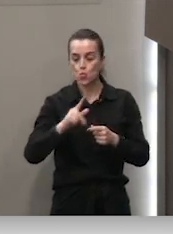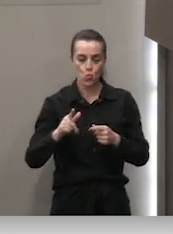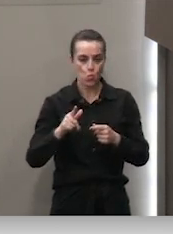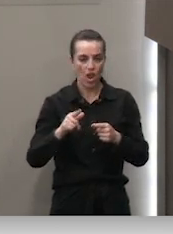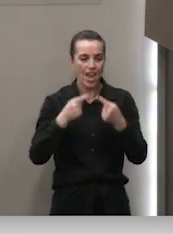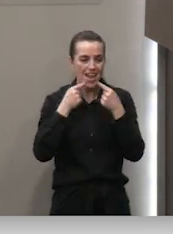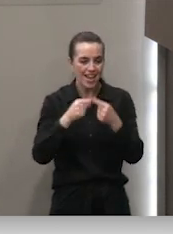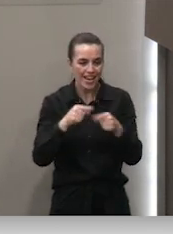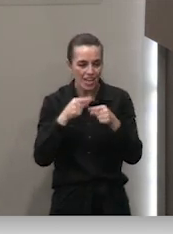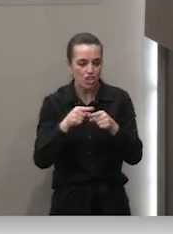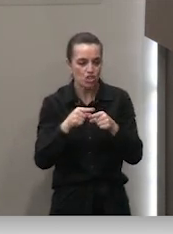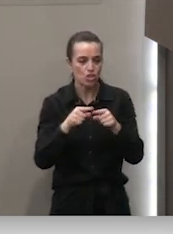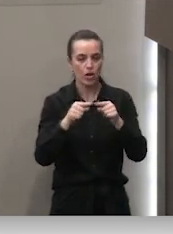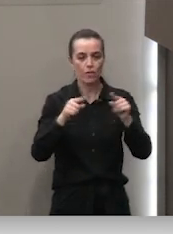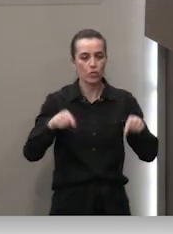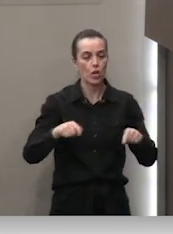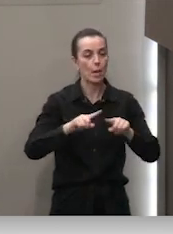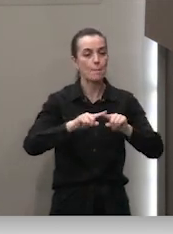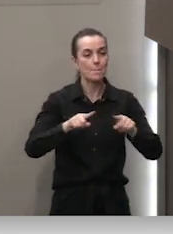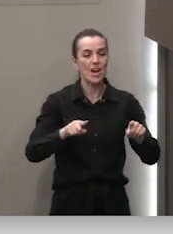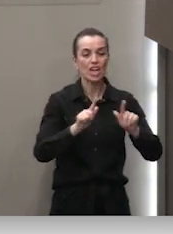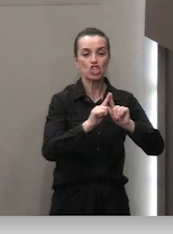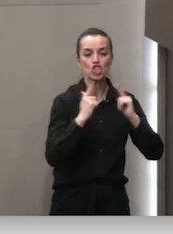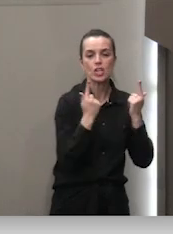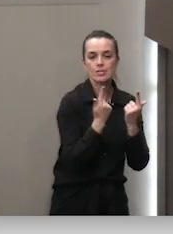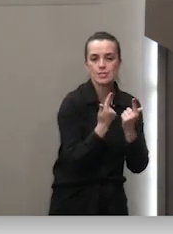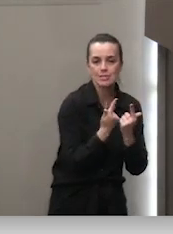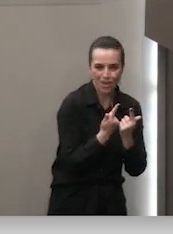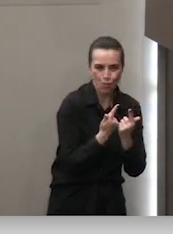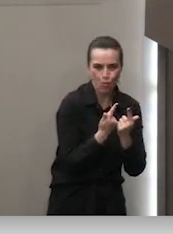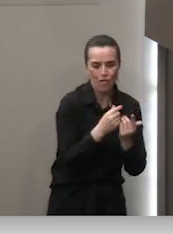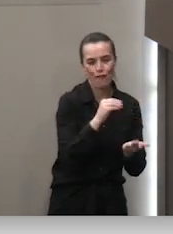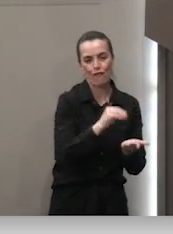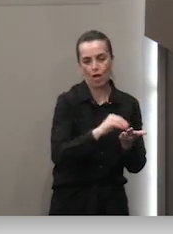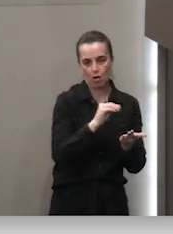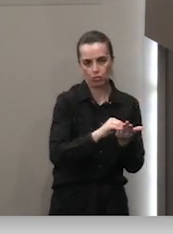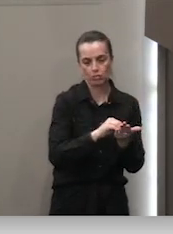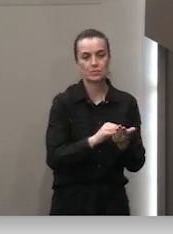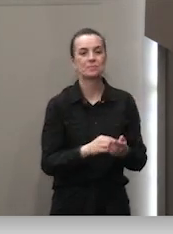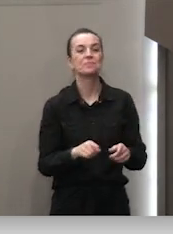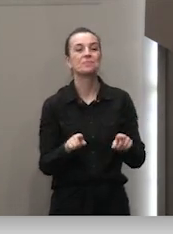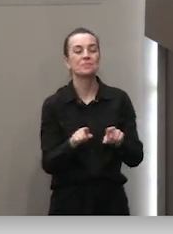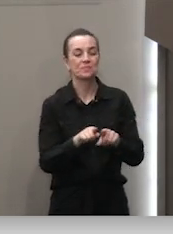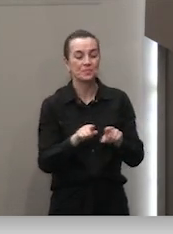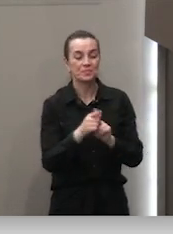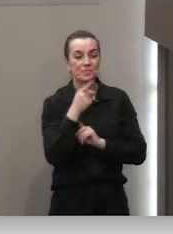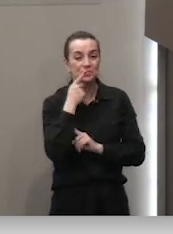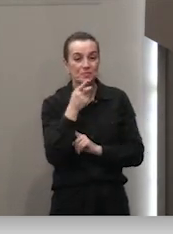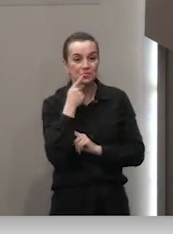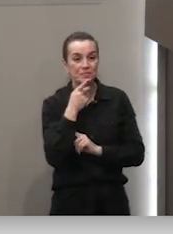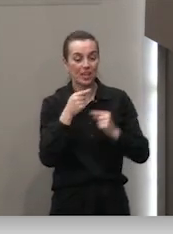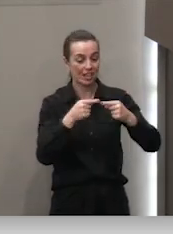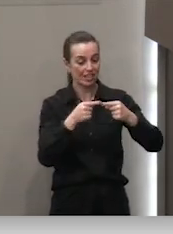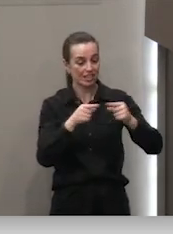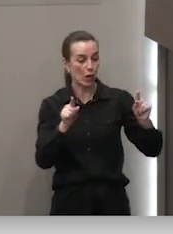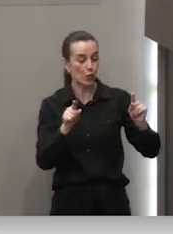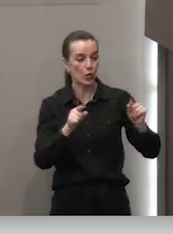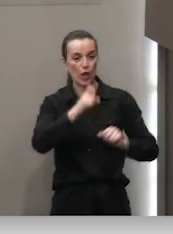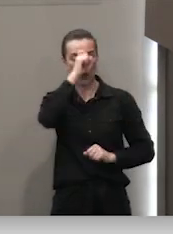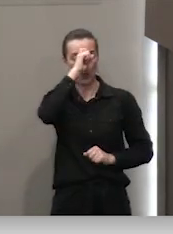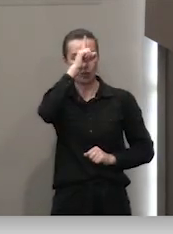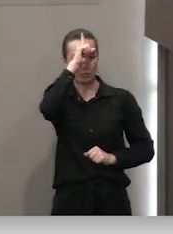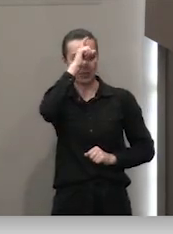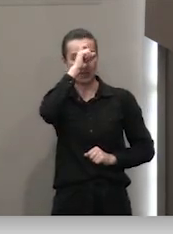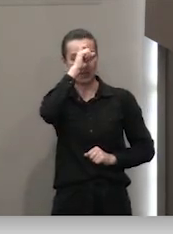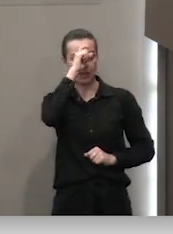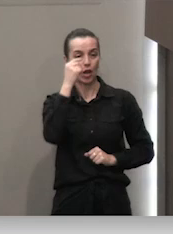nós temos. Outro registro que gostaria de fazer é a respeito da inauguração do Hospital de Olhos